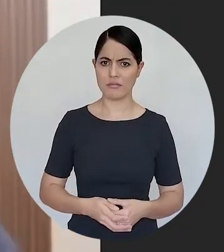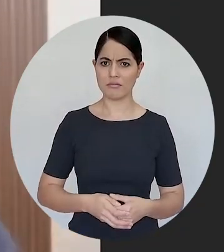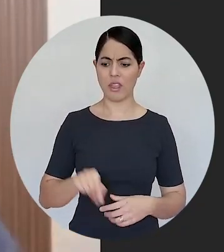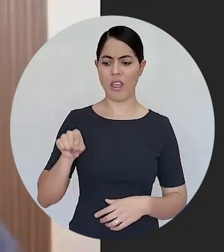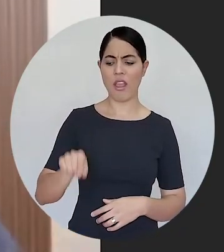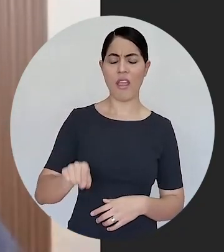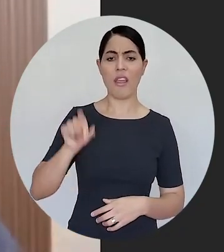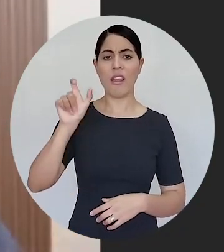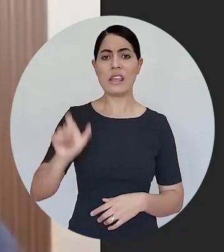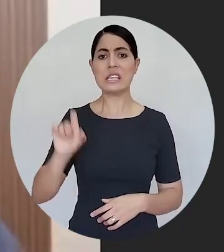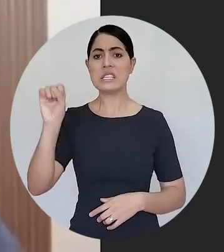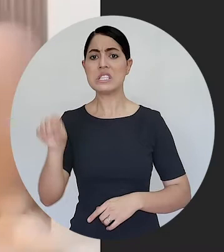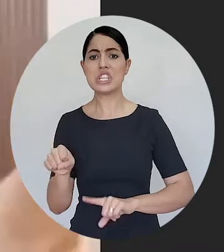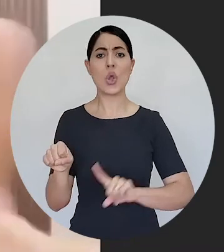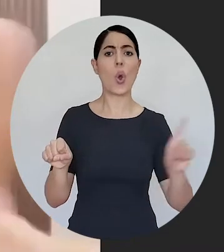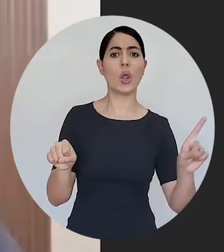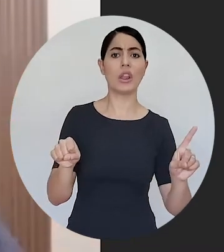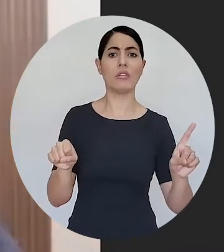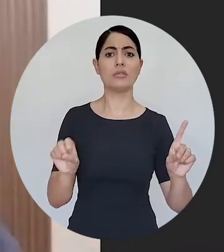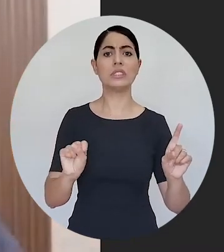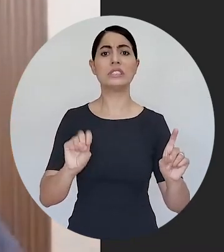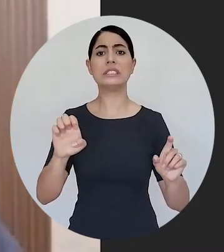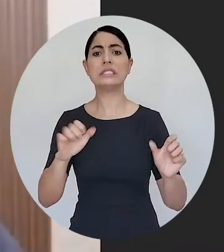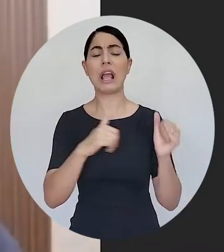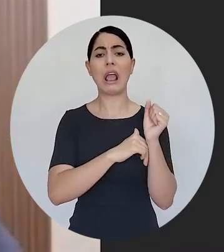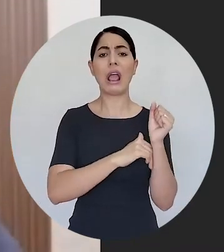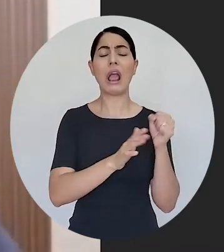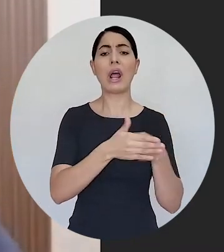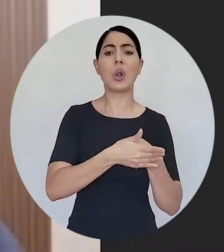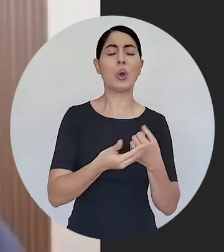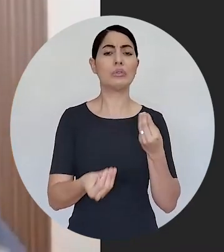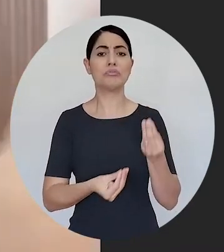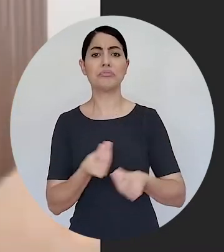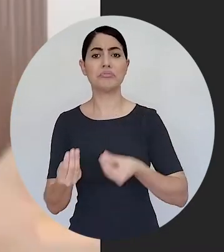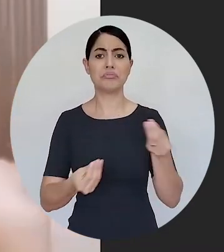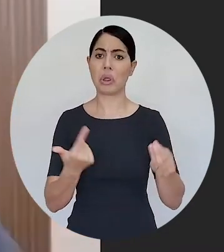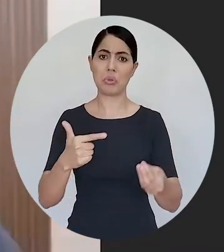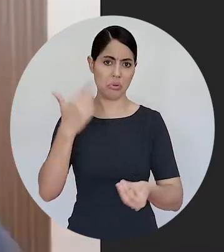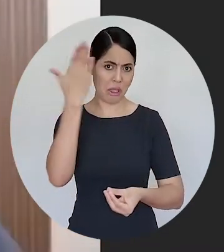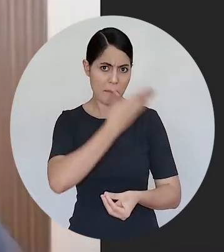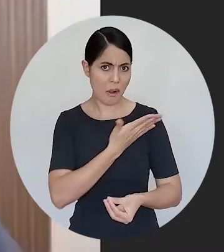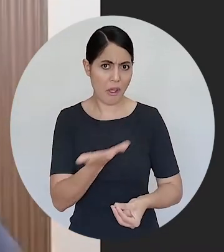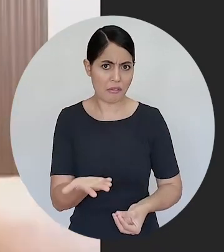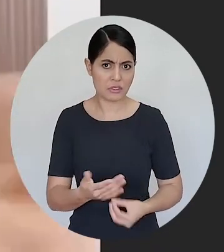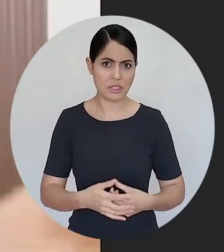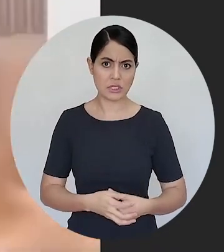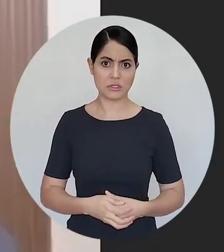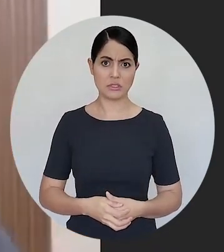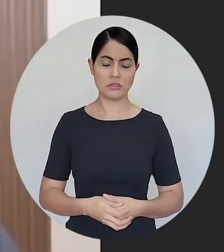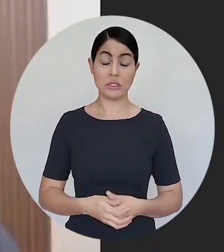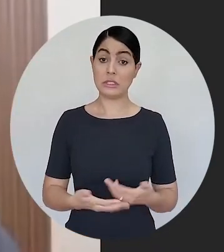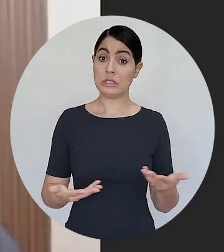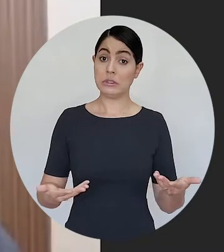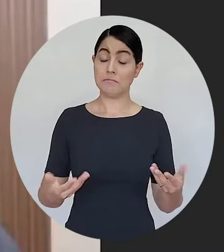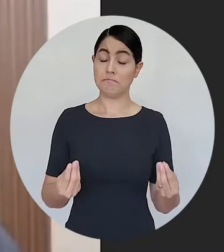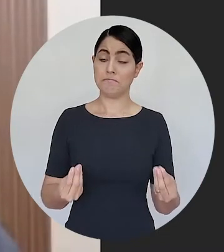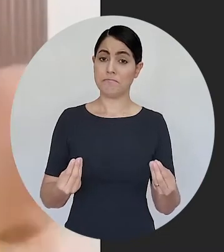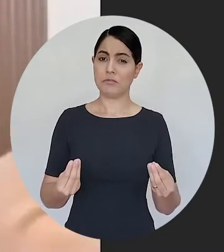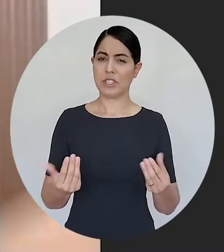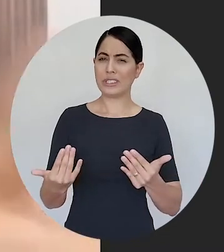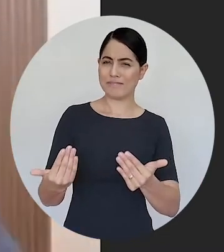provar que fez a comunicação? As autoridades também, ele não tem como provar que fez a